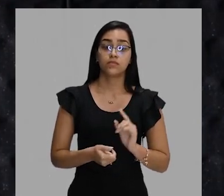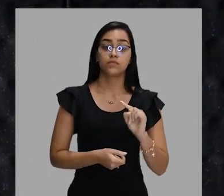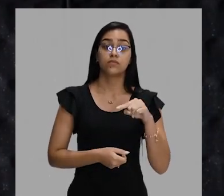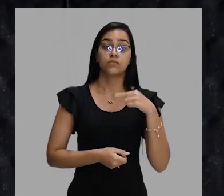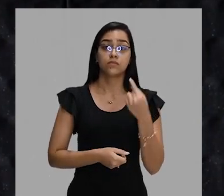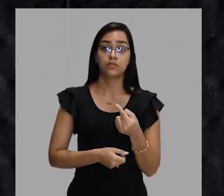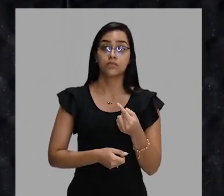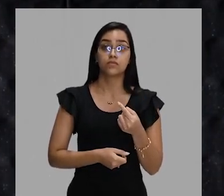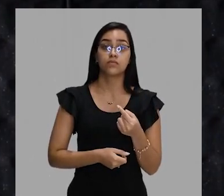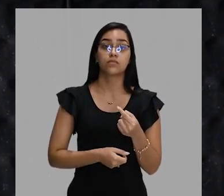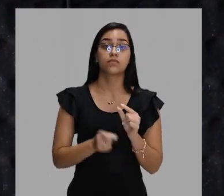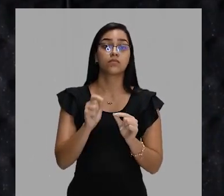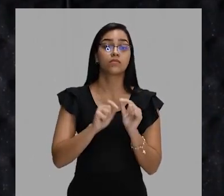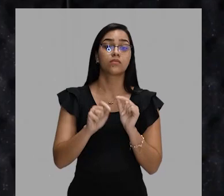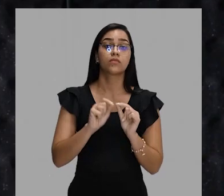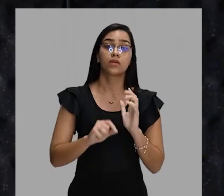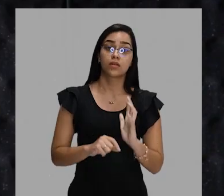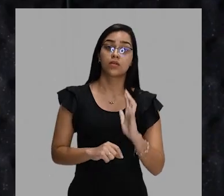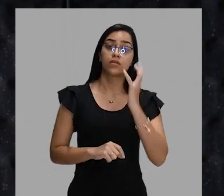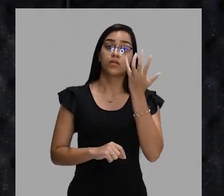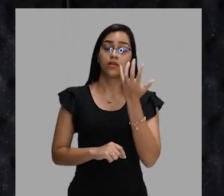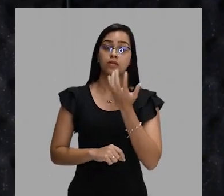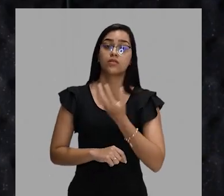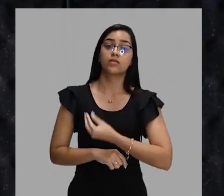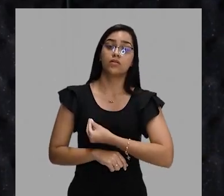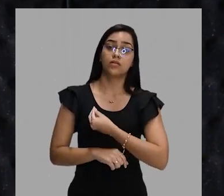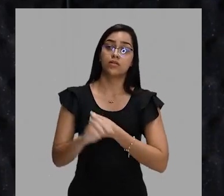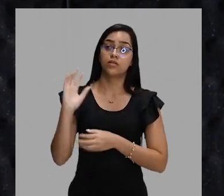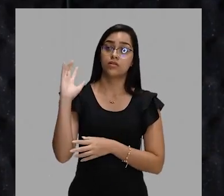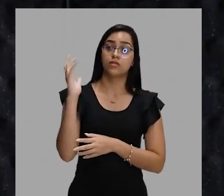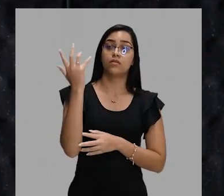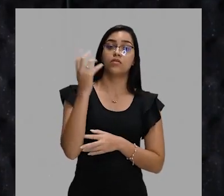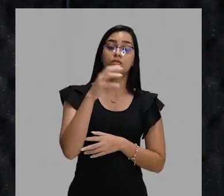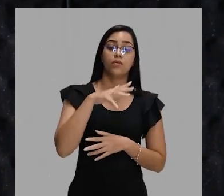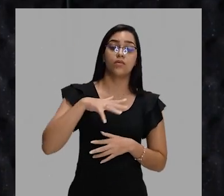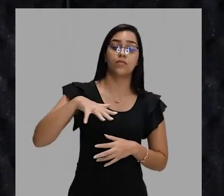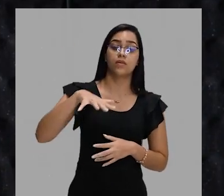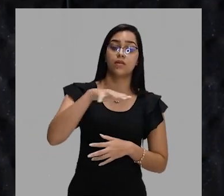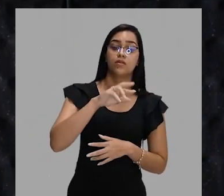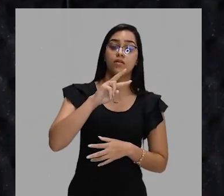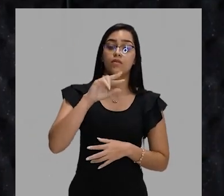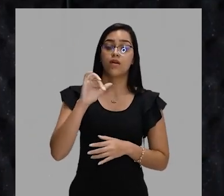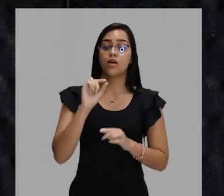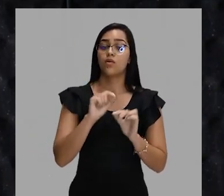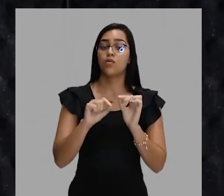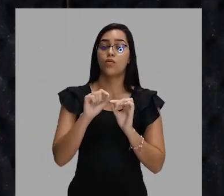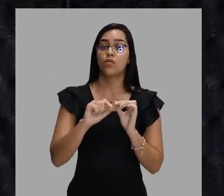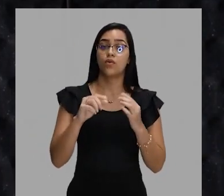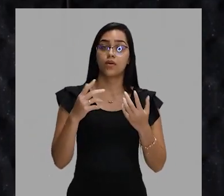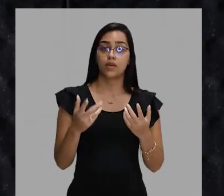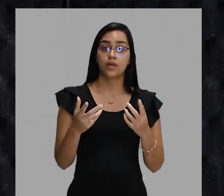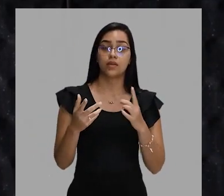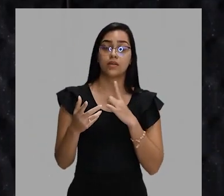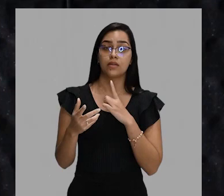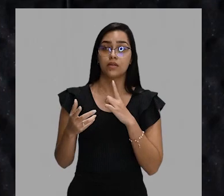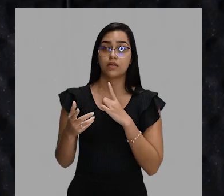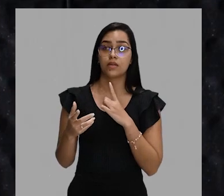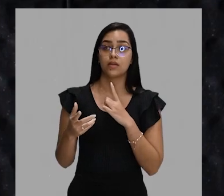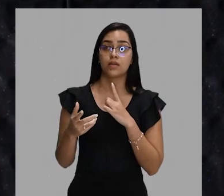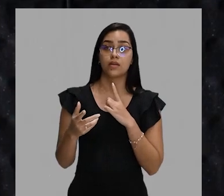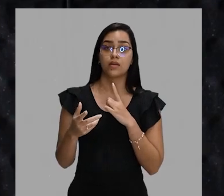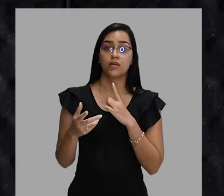modo, é mais ou menos isso que acontece na natureza. O ambiente, ele impõe